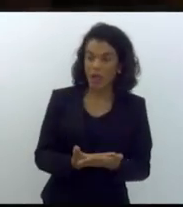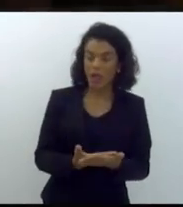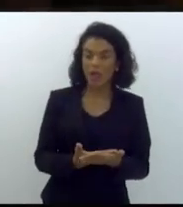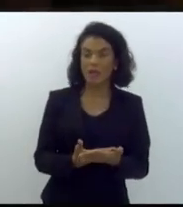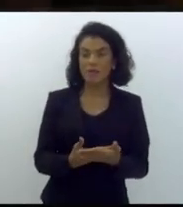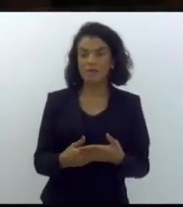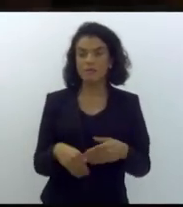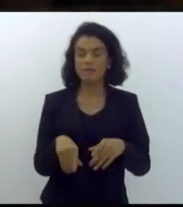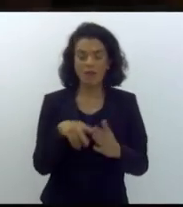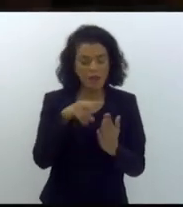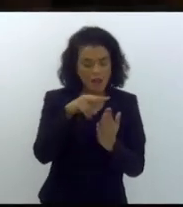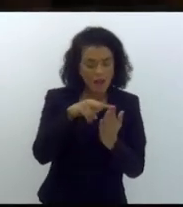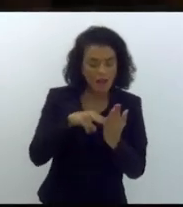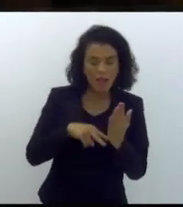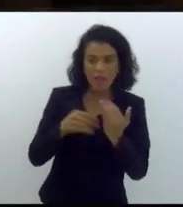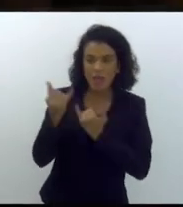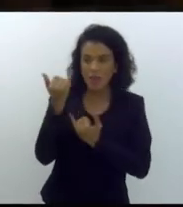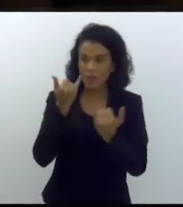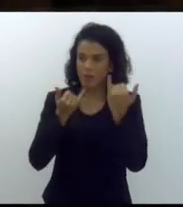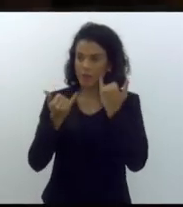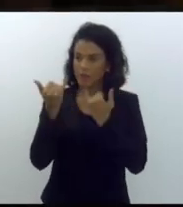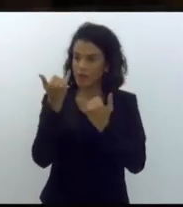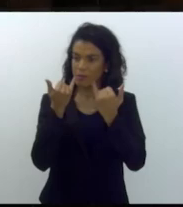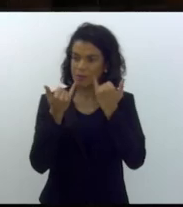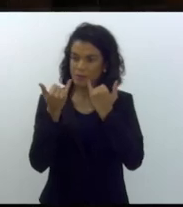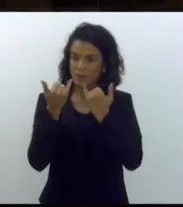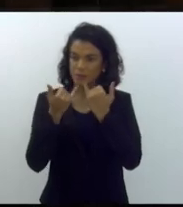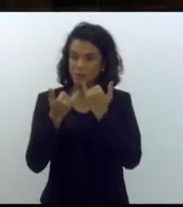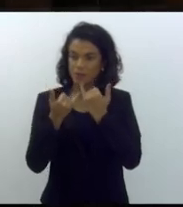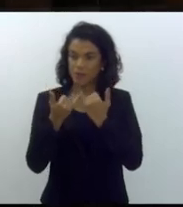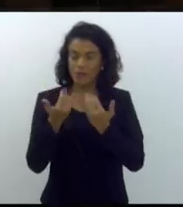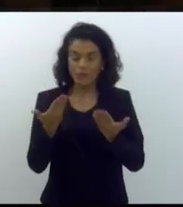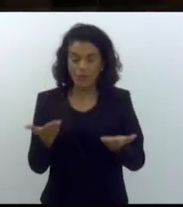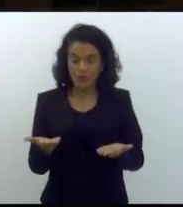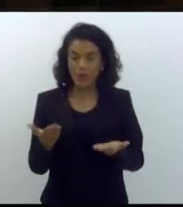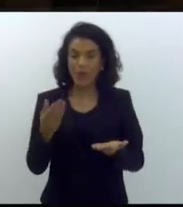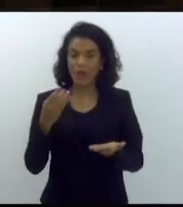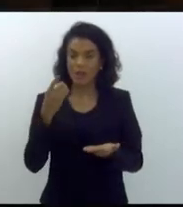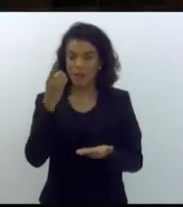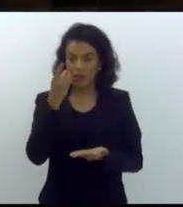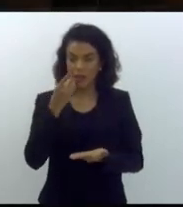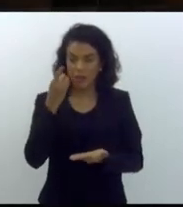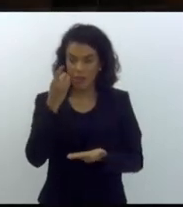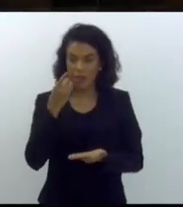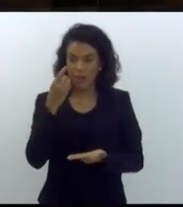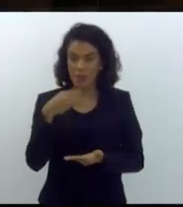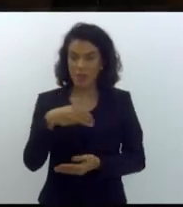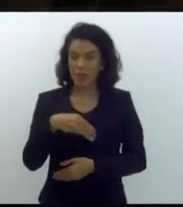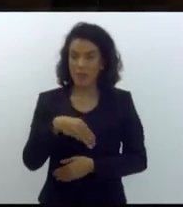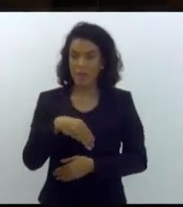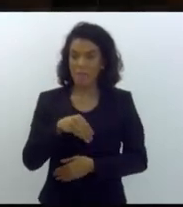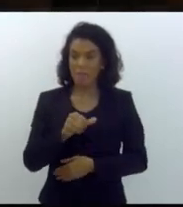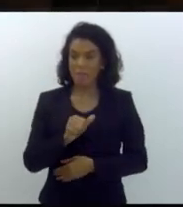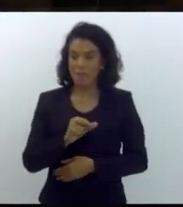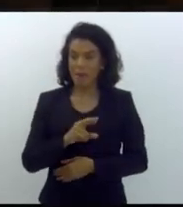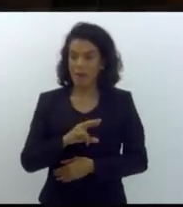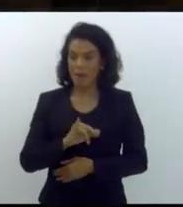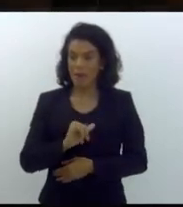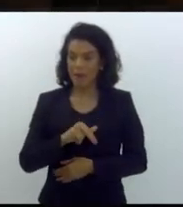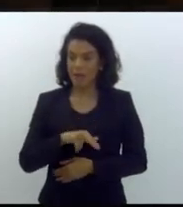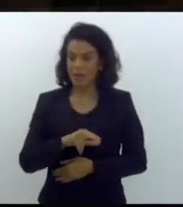e ler uma notícia que a nossa deputada Marina do